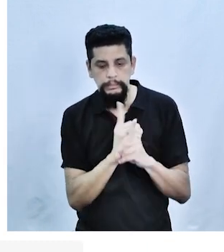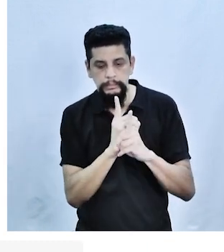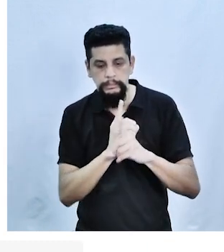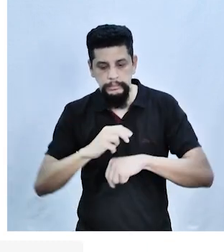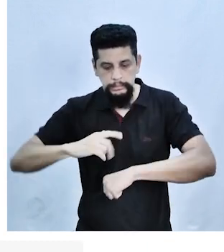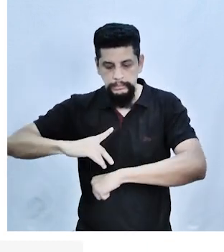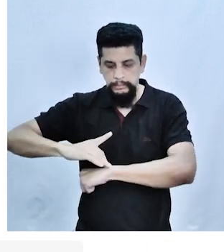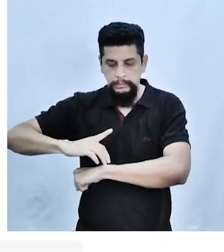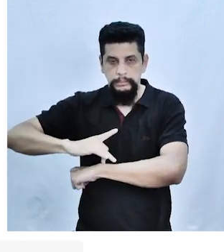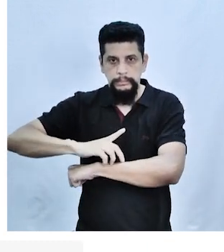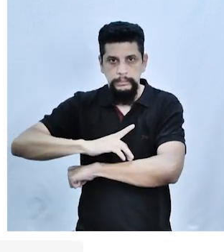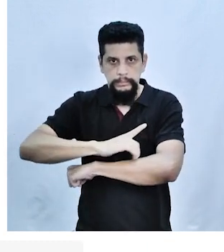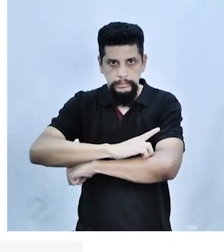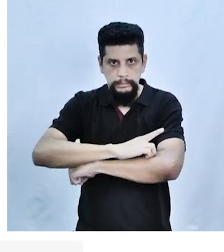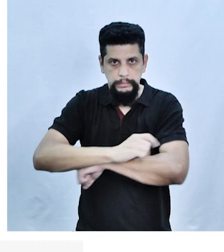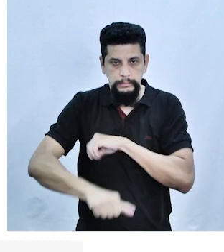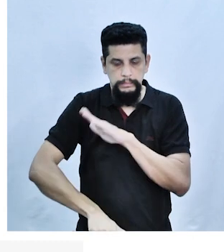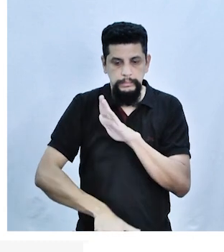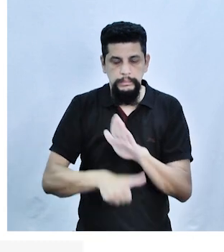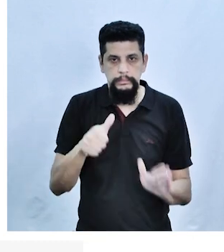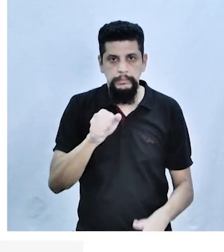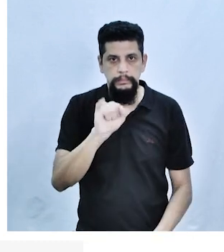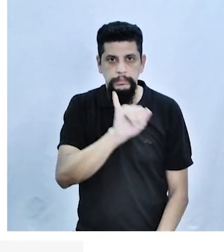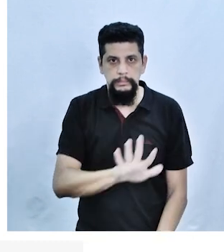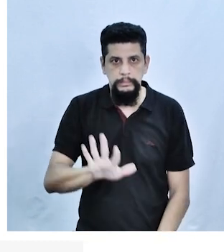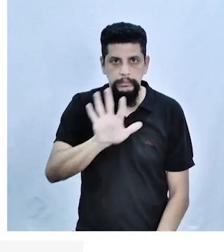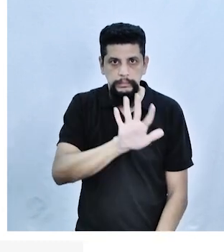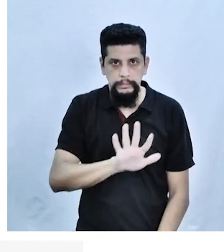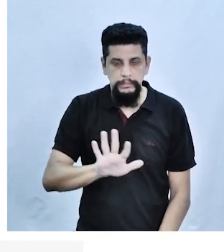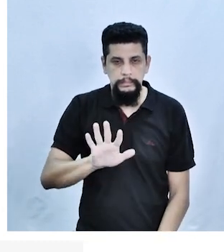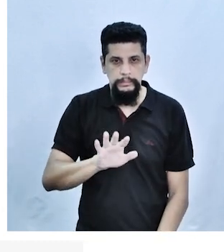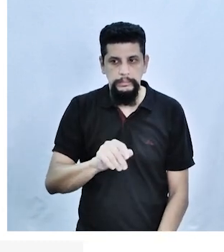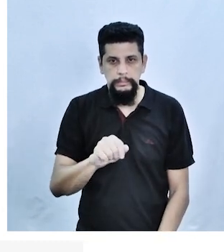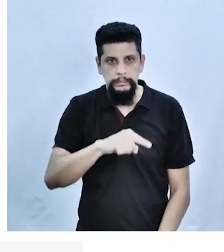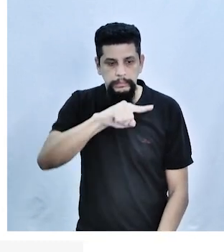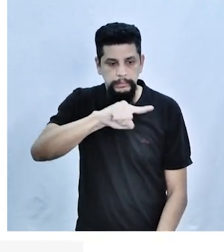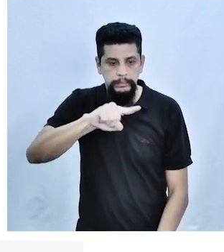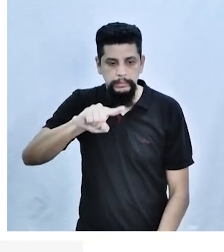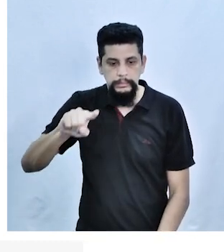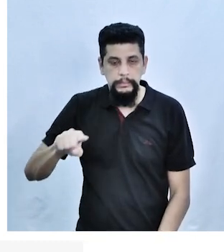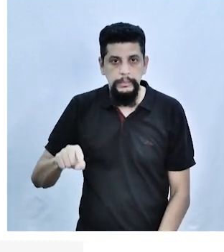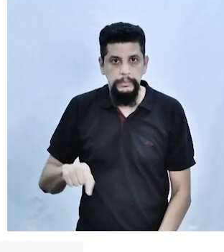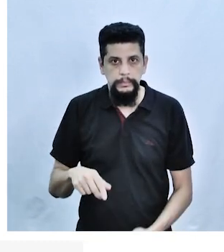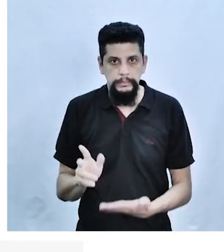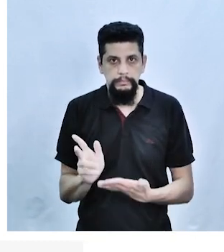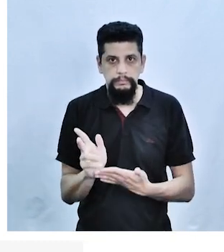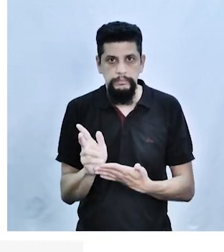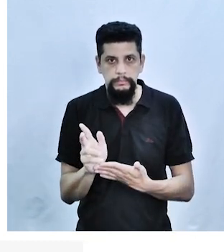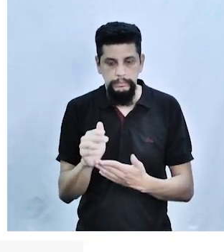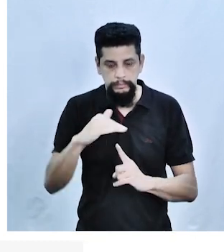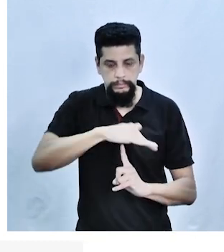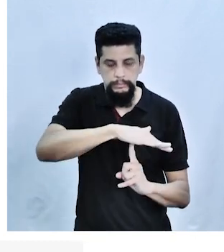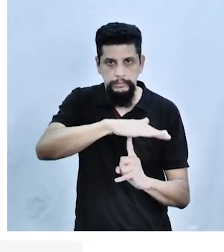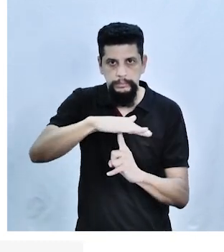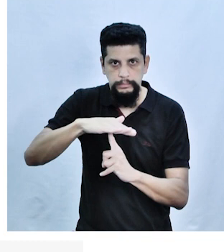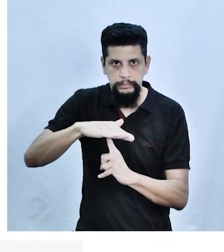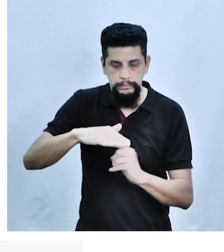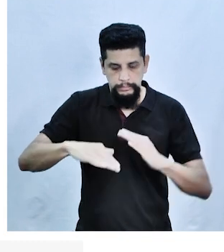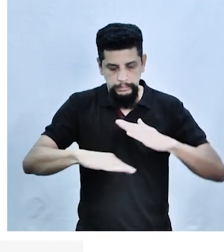Dino. Isso, né? Mesmo. Isso aí. Então, o primeiro desenho é o desenho do contorno do estado do